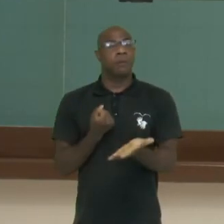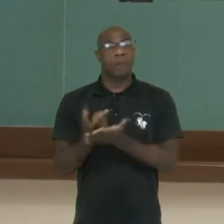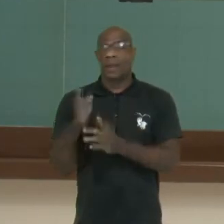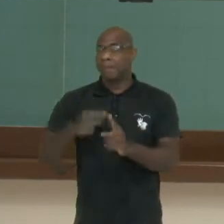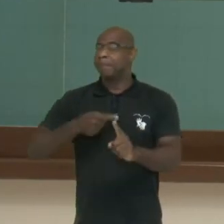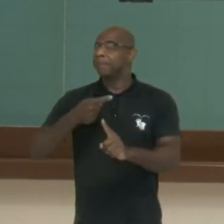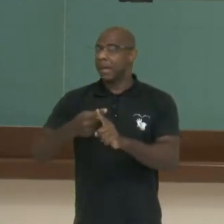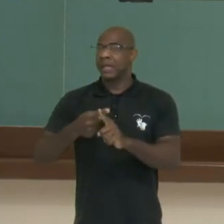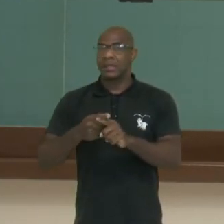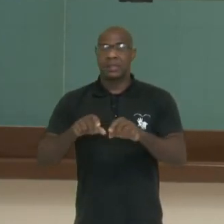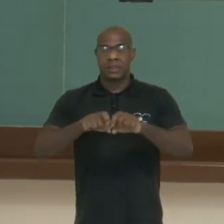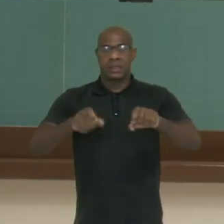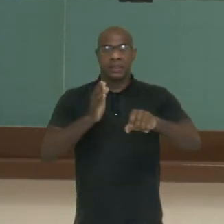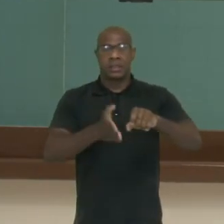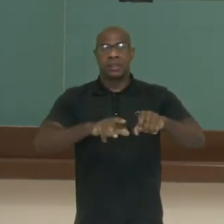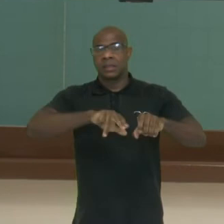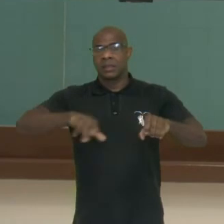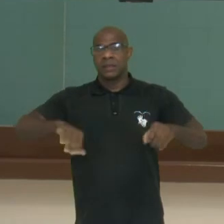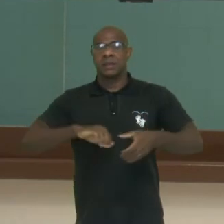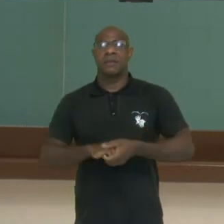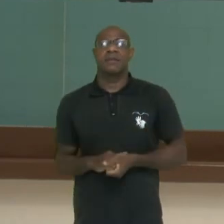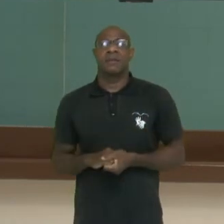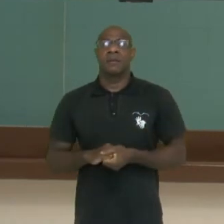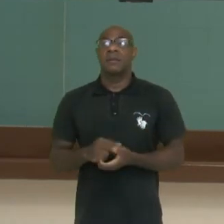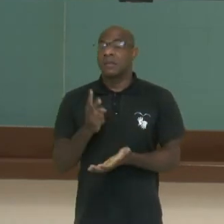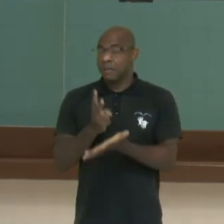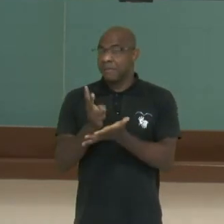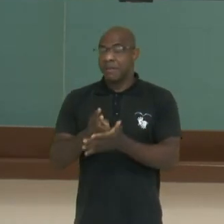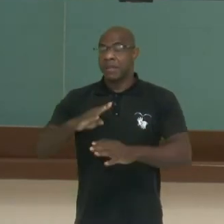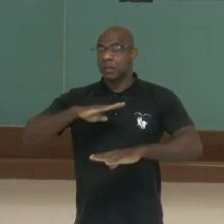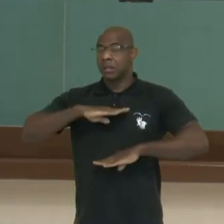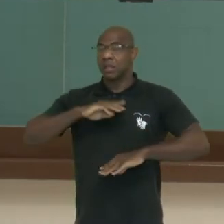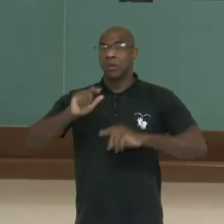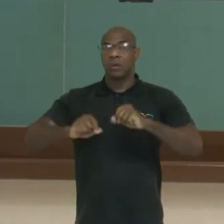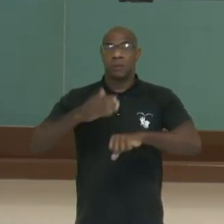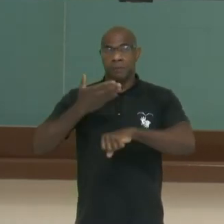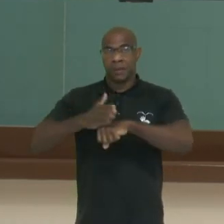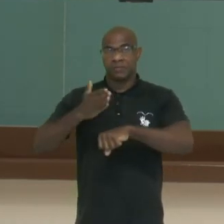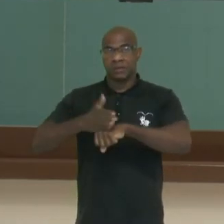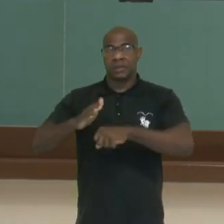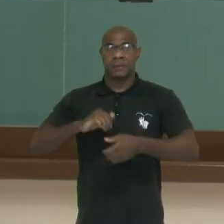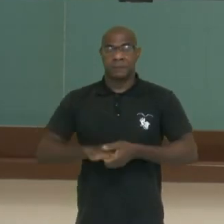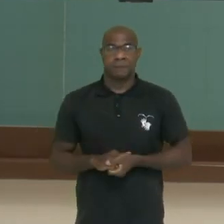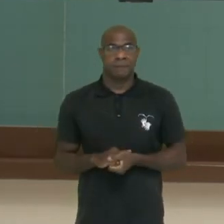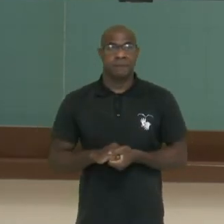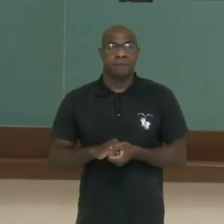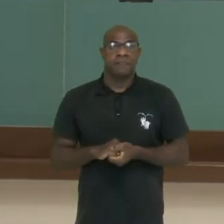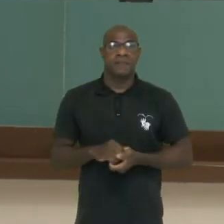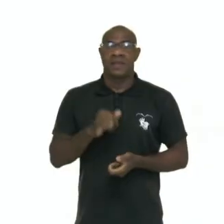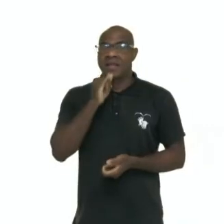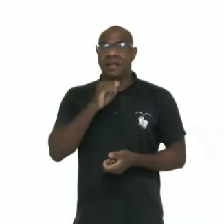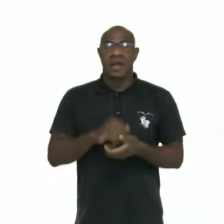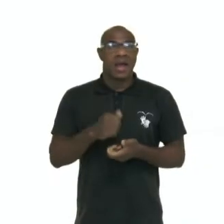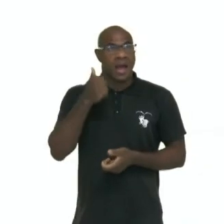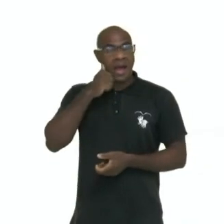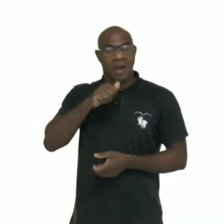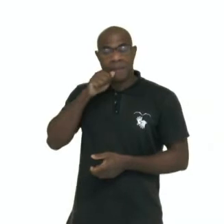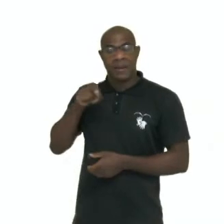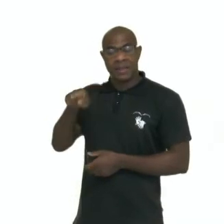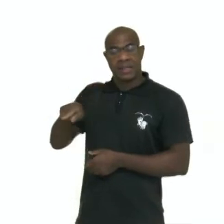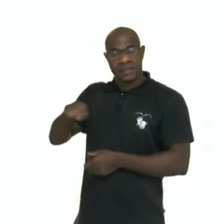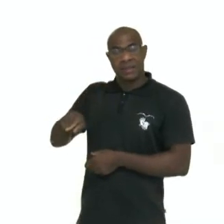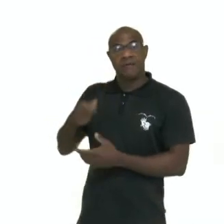nessa promoção. E que tal, nessa mesma situação, a gente praticar mais um pouquinho? Quanto a mãe dos meninos pagará